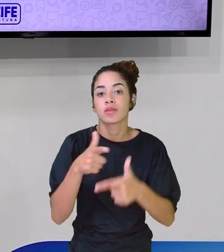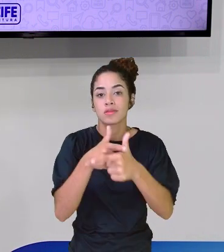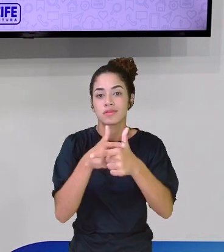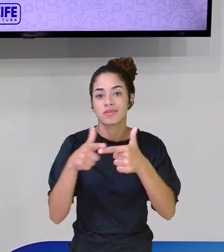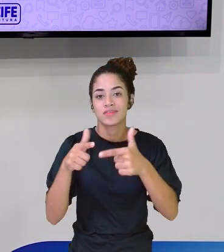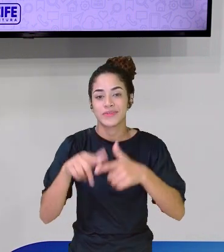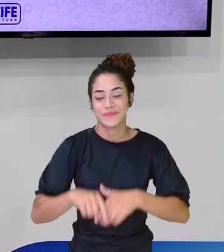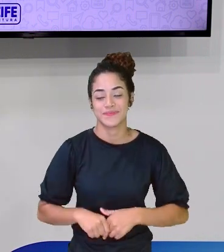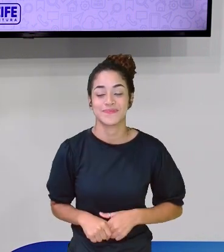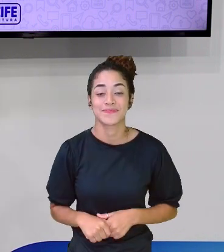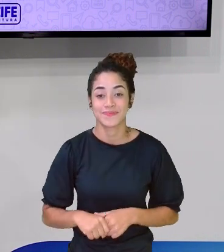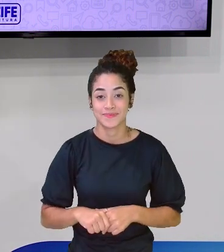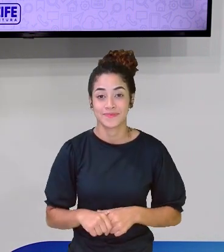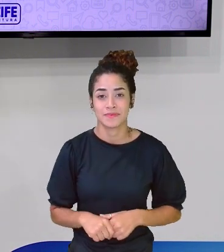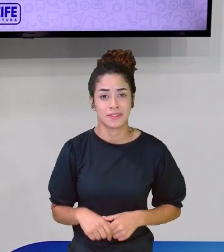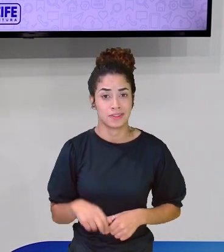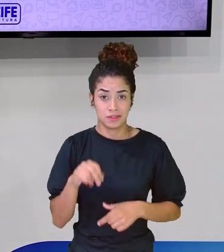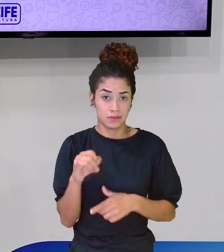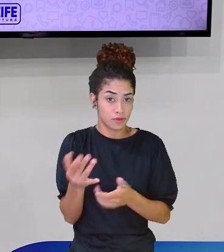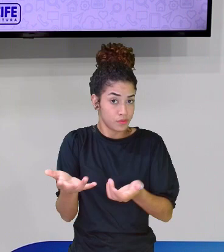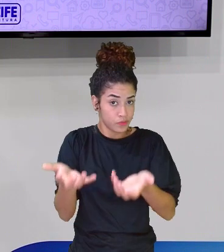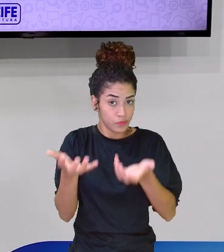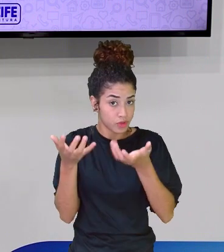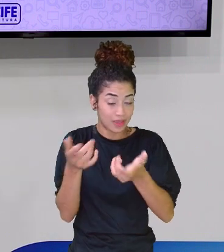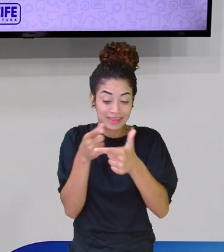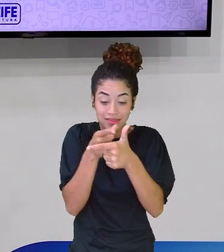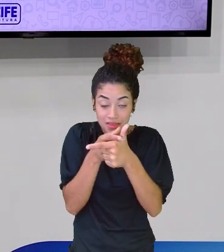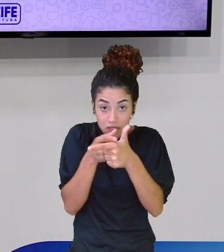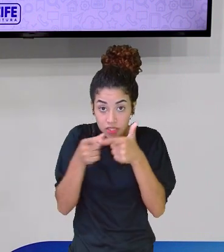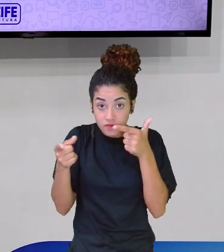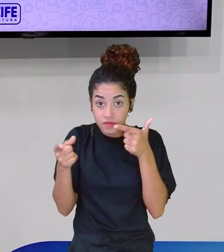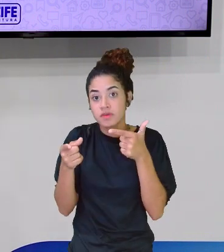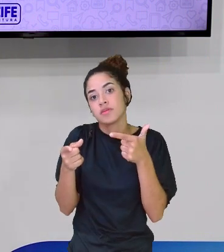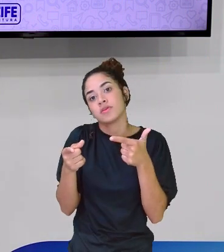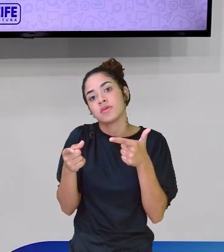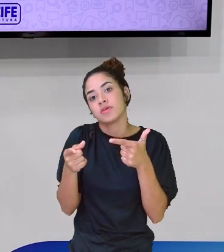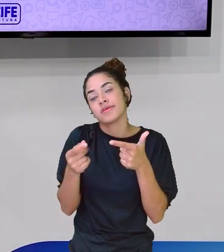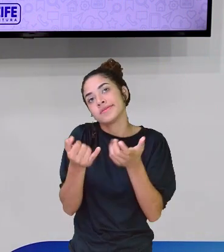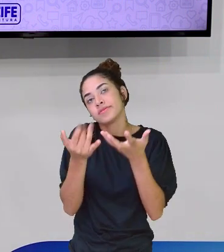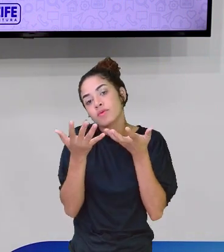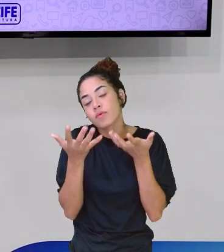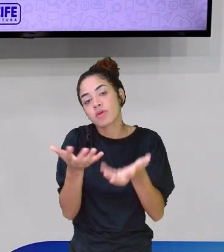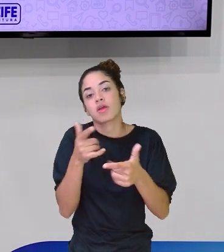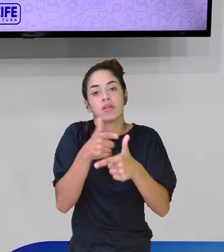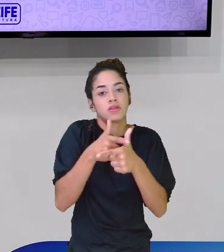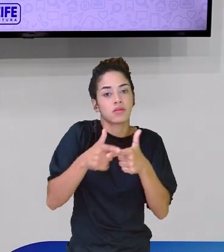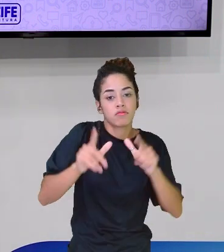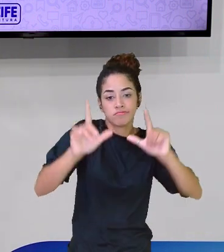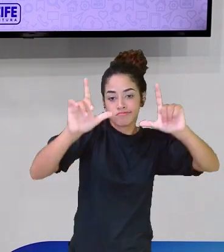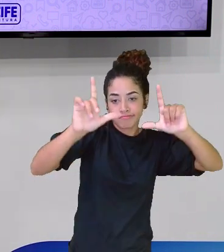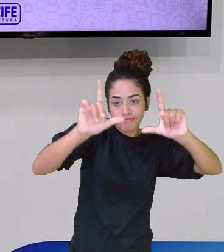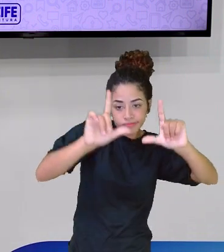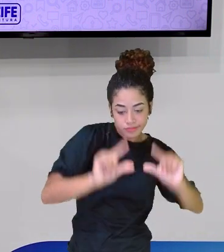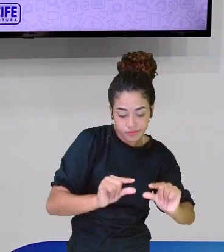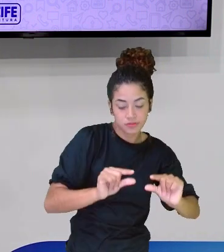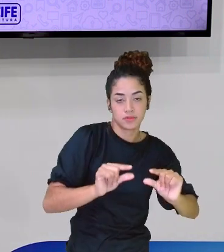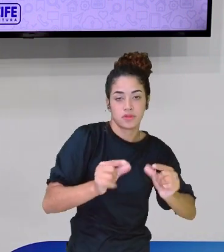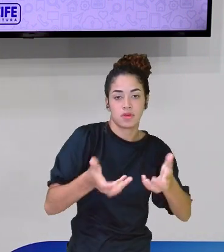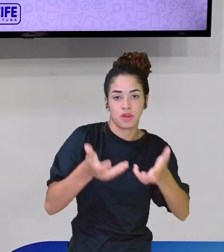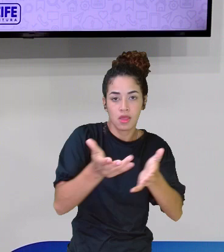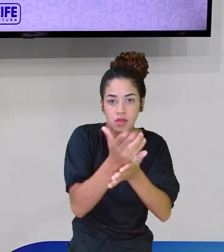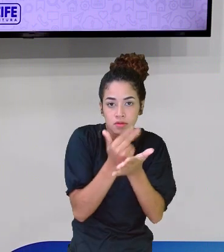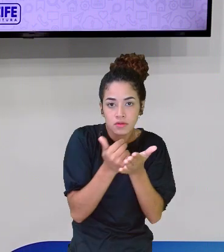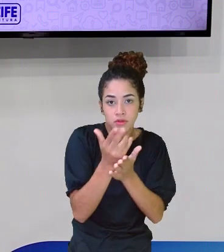divisão. Se eu quero dividir, se eu quero reduzir a minha